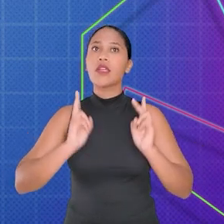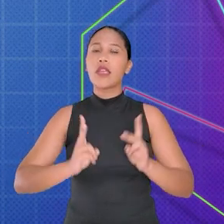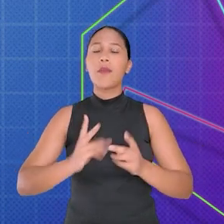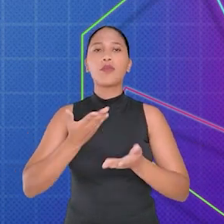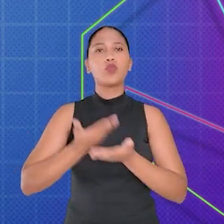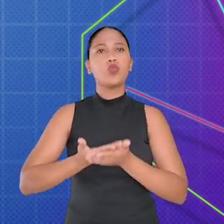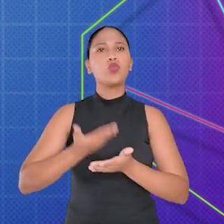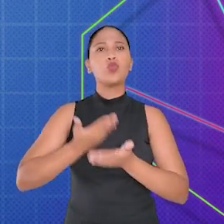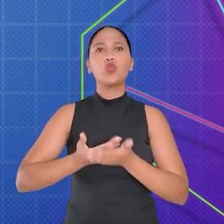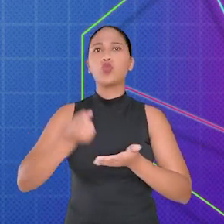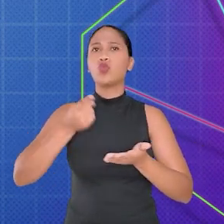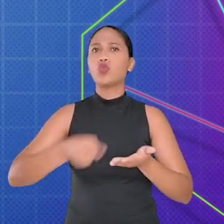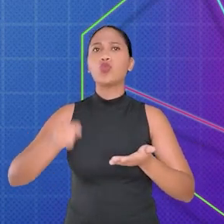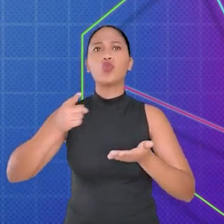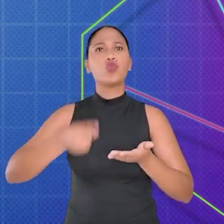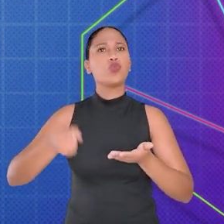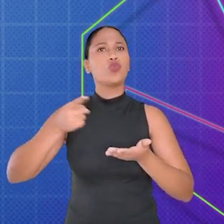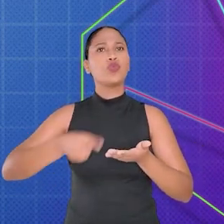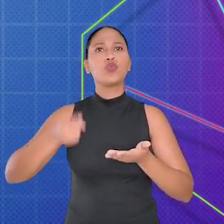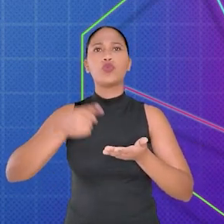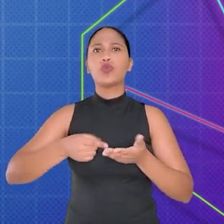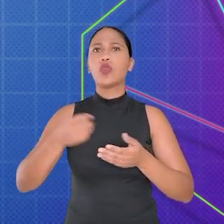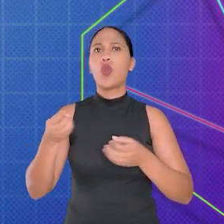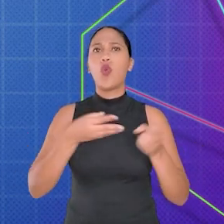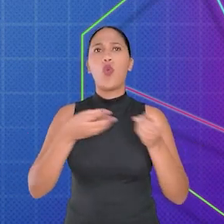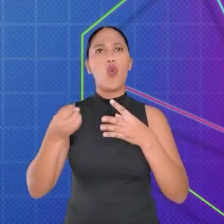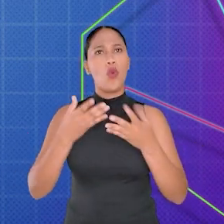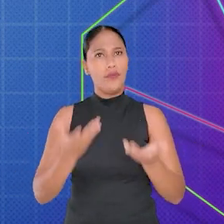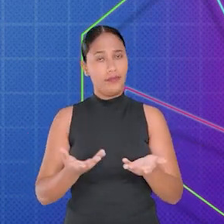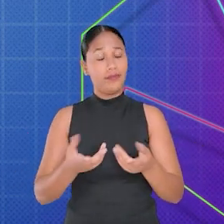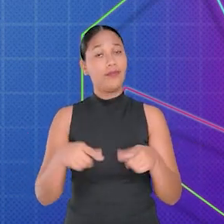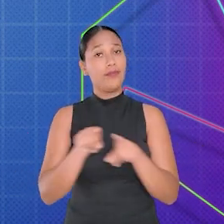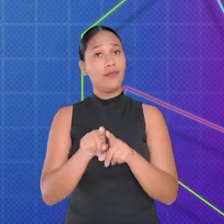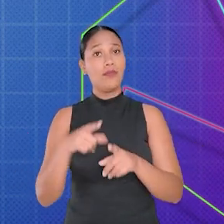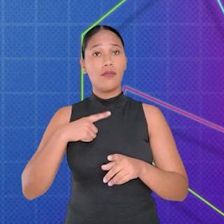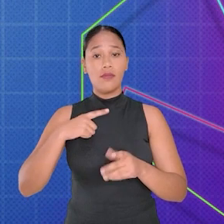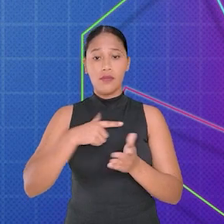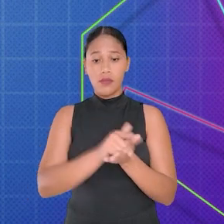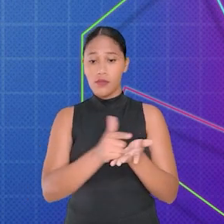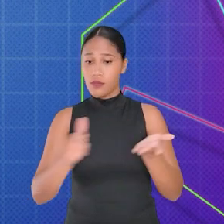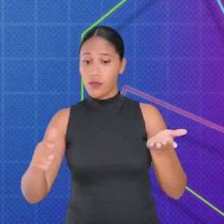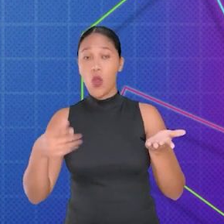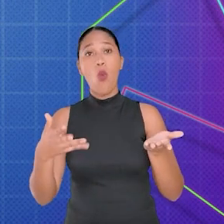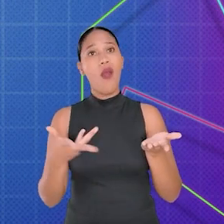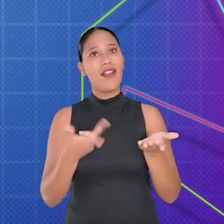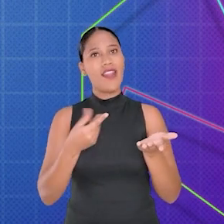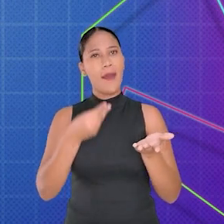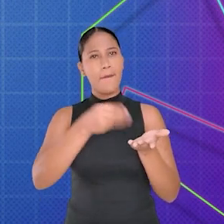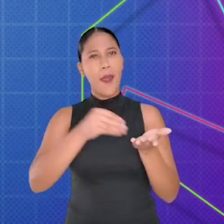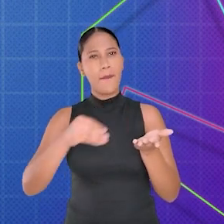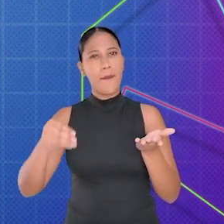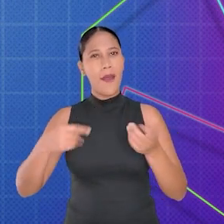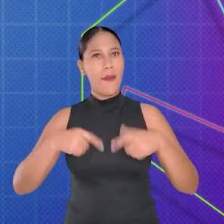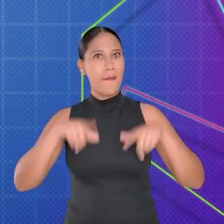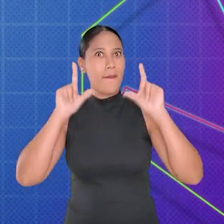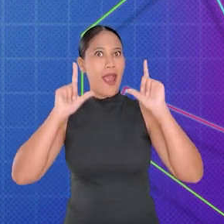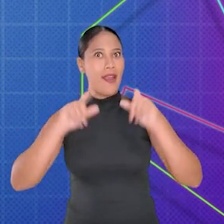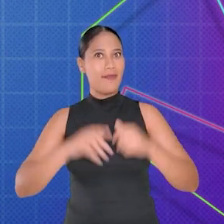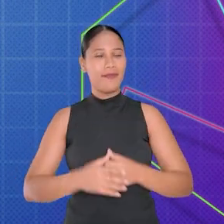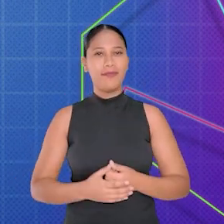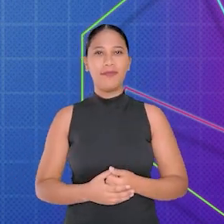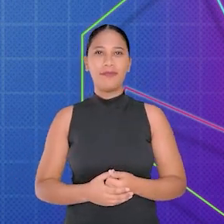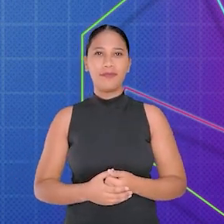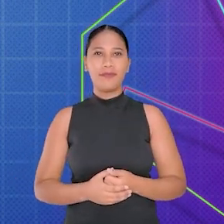sempre atualizados com as tendências e tecnologias mais recentes, além de possuir um portfólio de qualidade para se destacar no